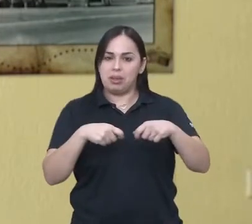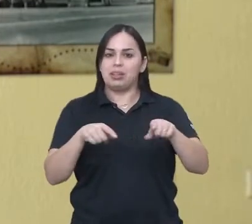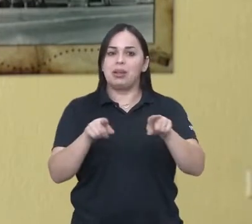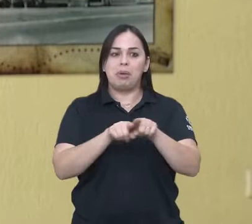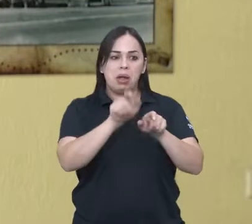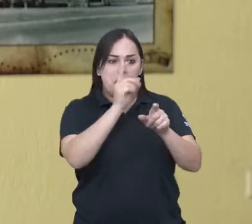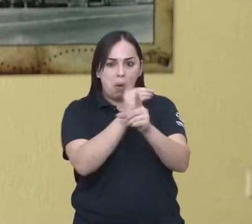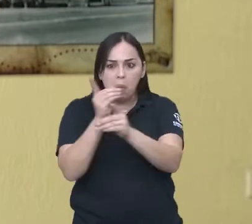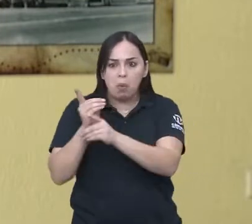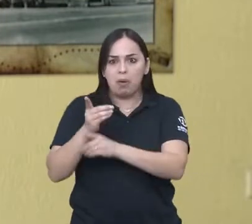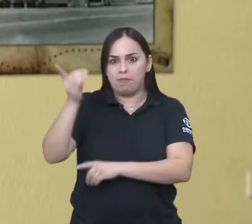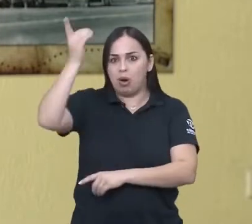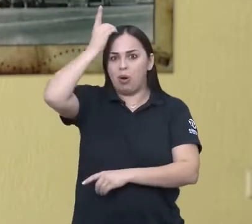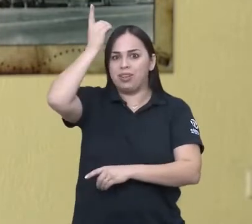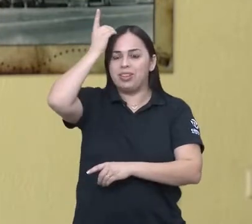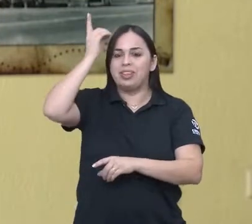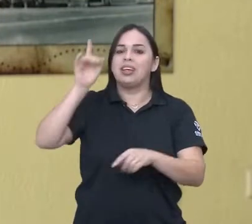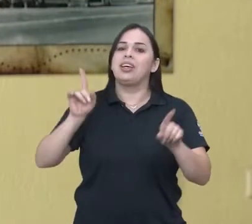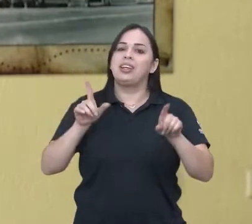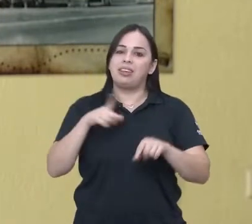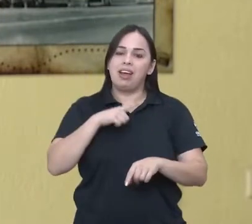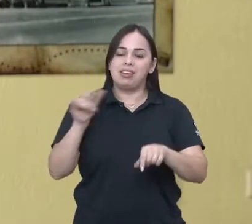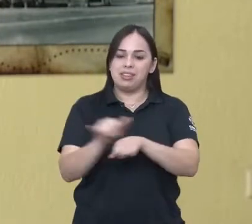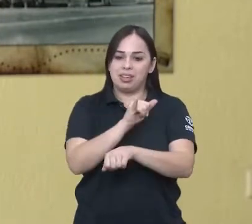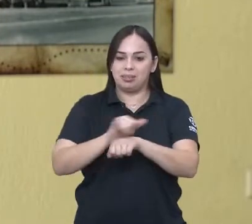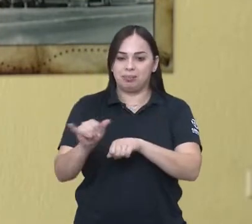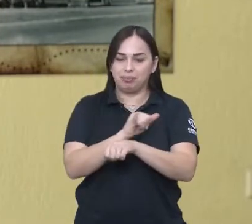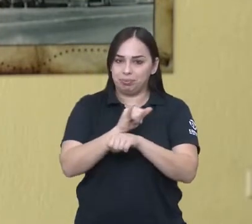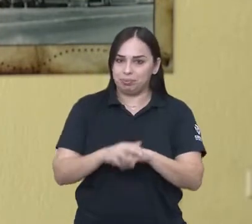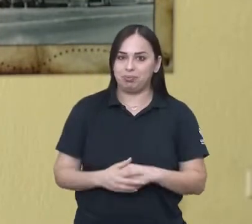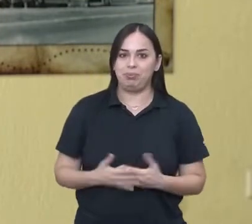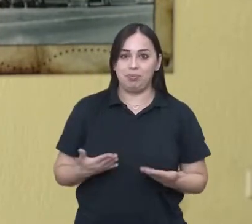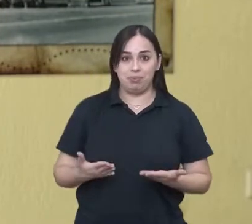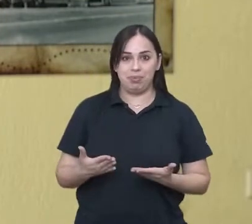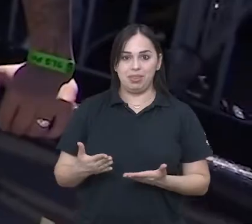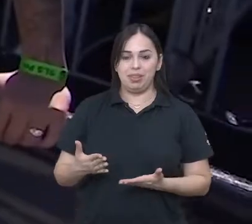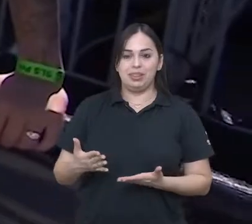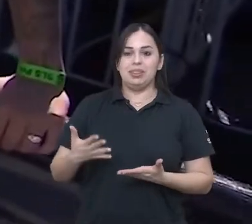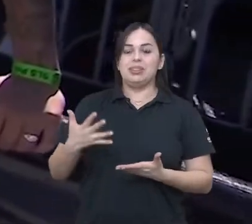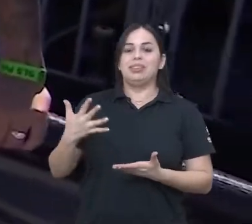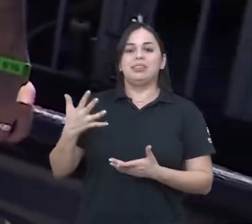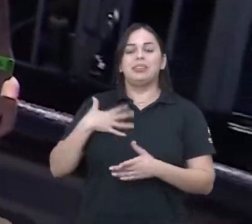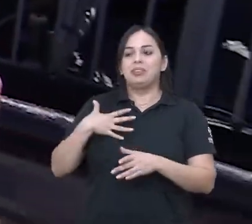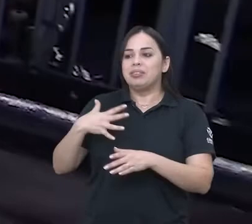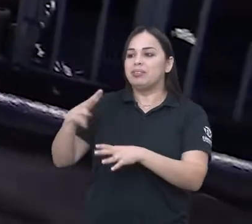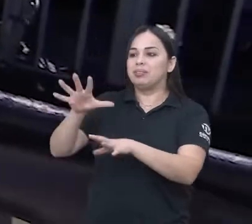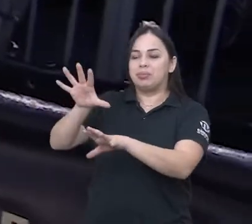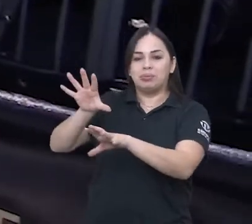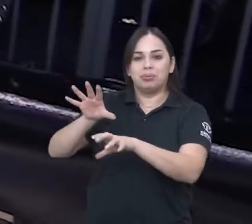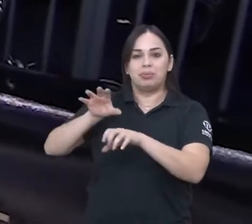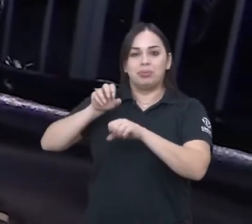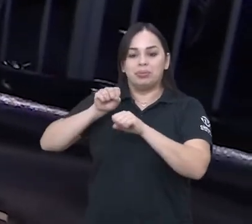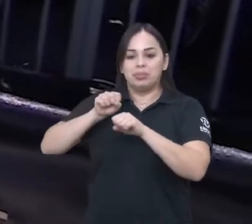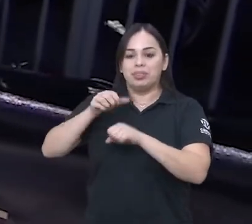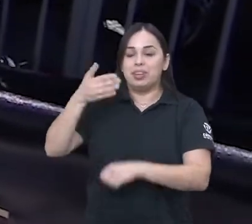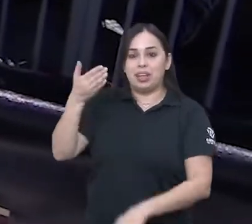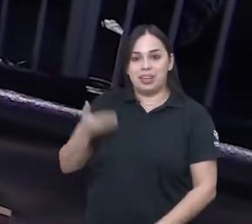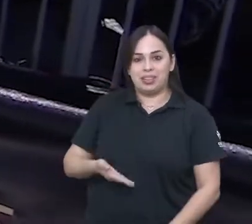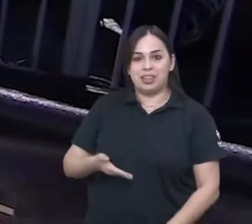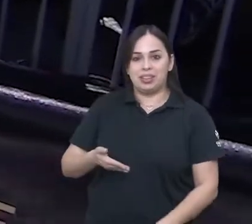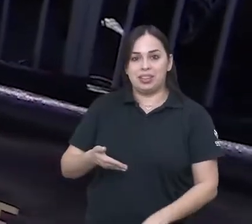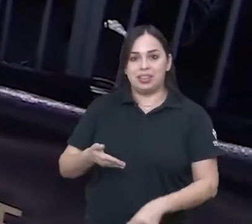tem capacidade, tem vocação e a gente tem instrumentos para que isso aconteça. E uma grande inspiração para muitos que